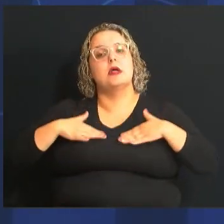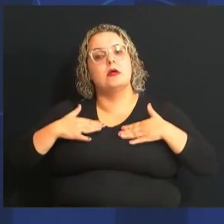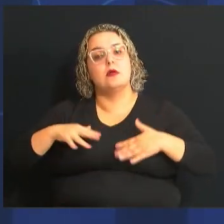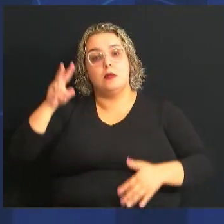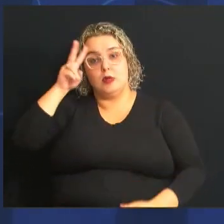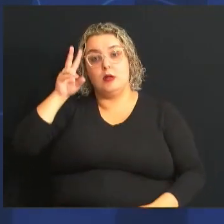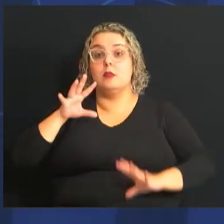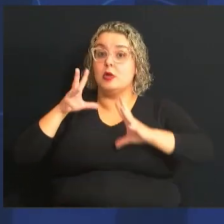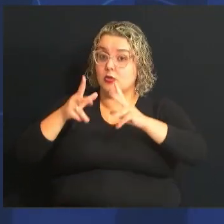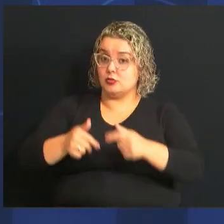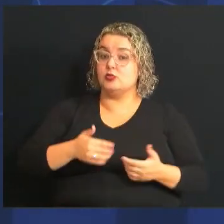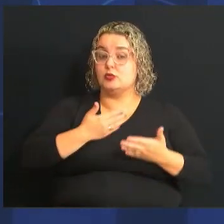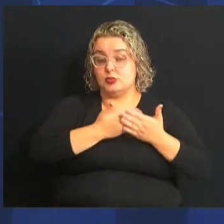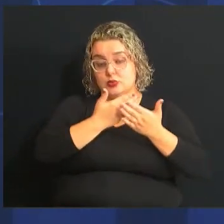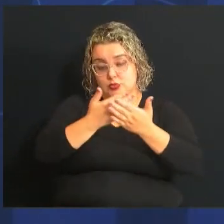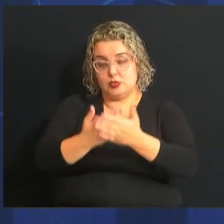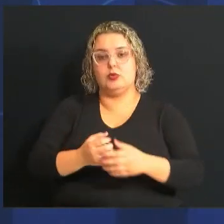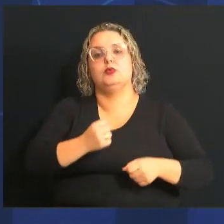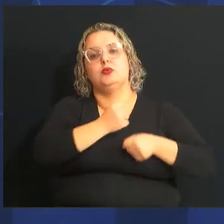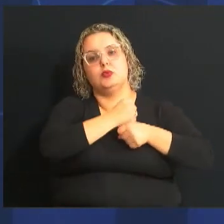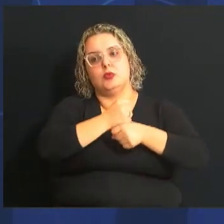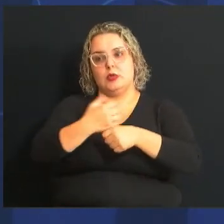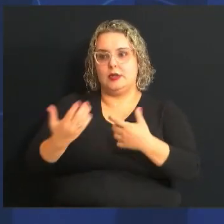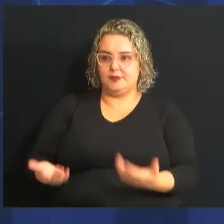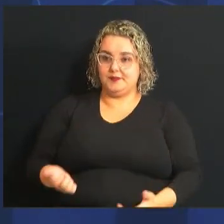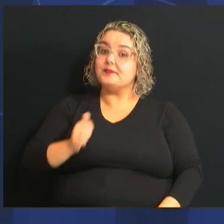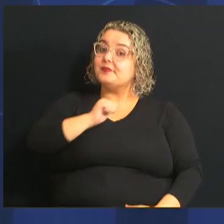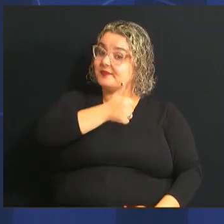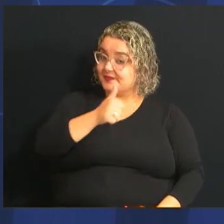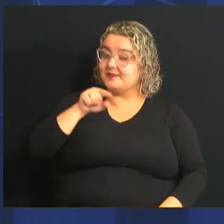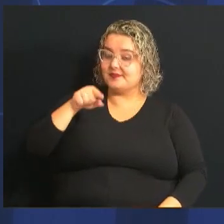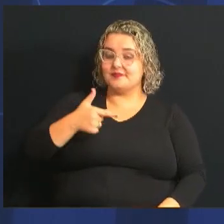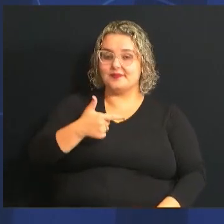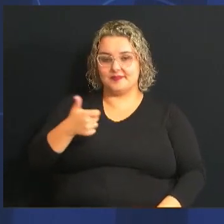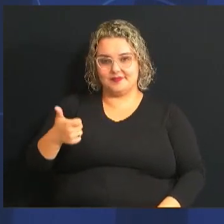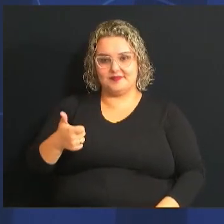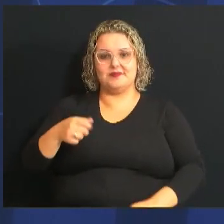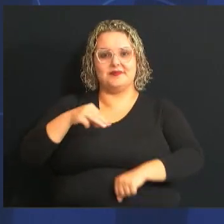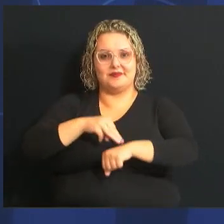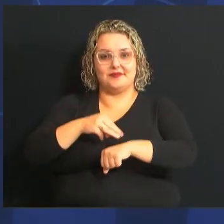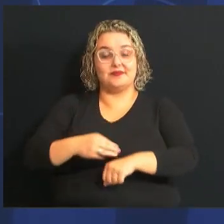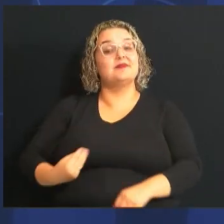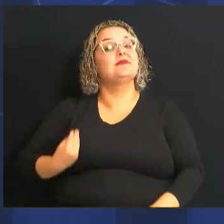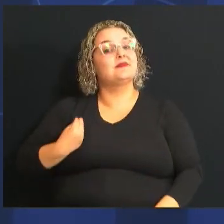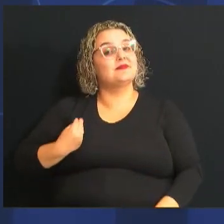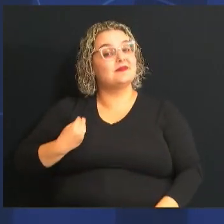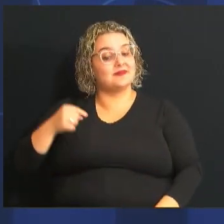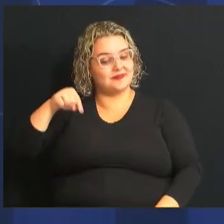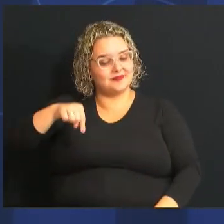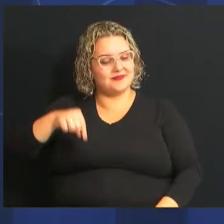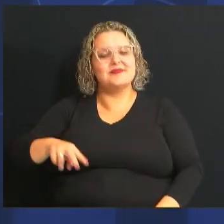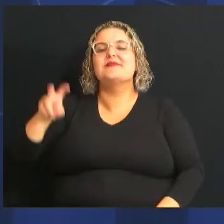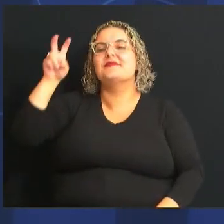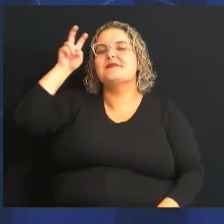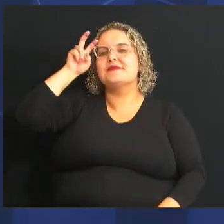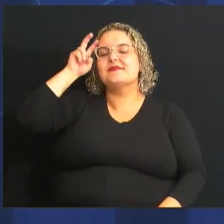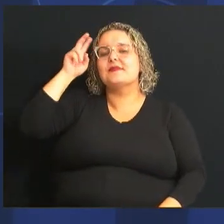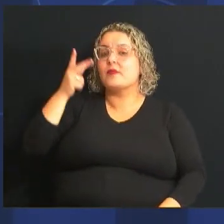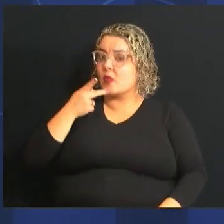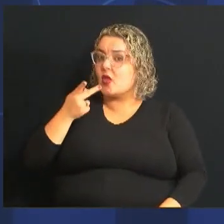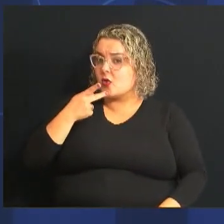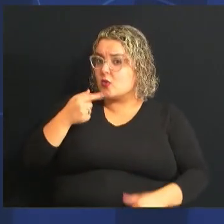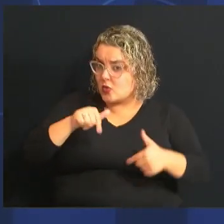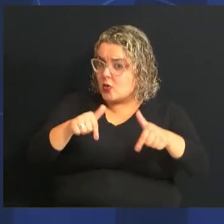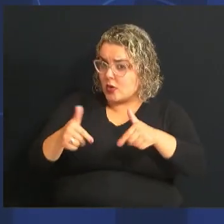estudou ao longo do ano. 11 horas mais 21 minutos, nós estamos ao vivo nesta quinta-feira. Vamos falar sobre